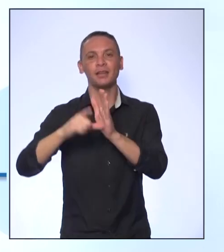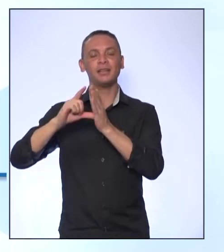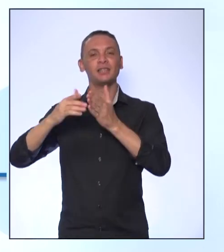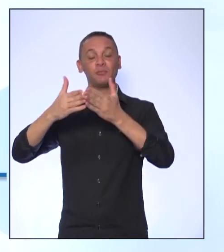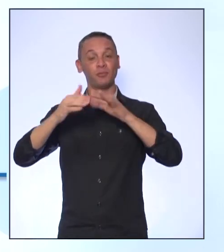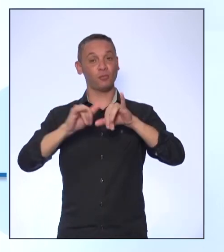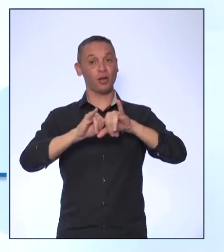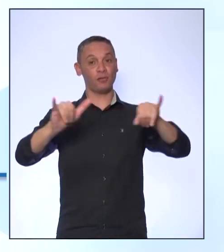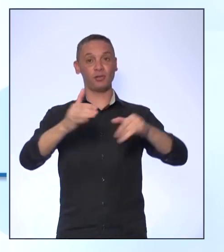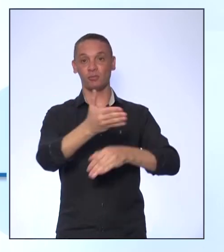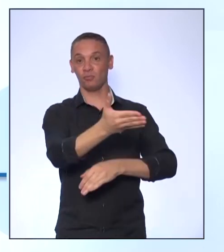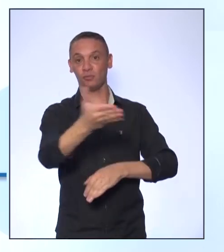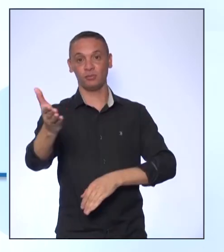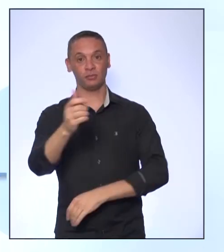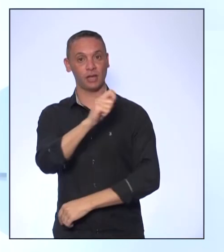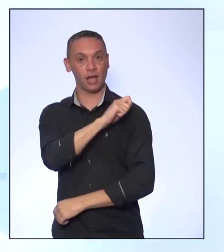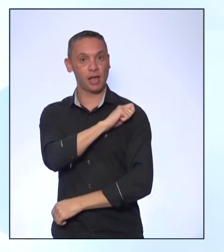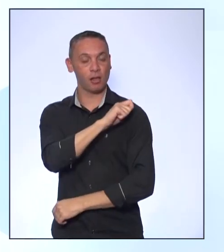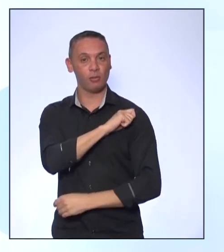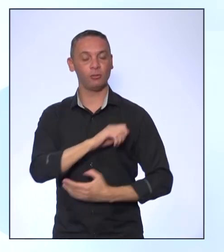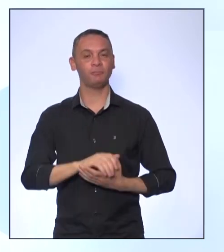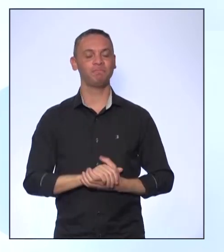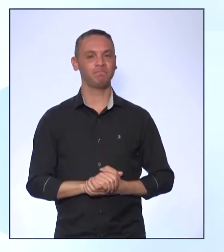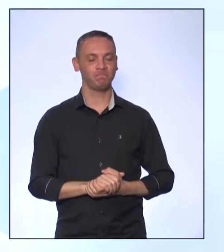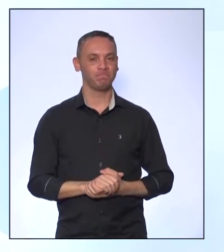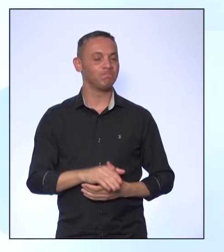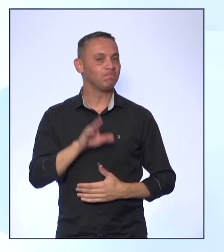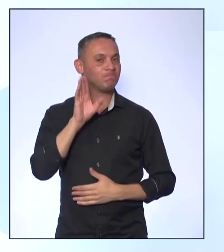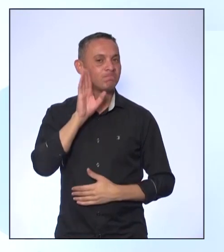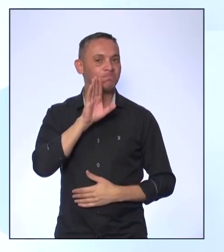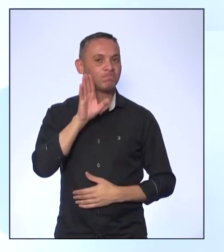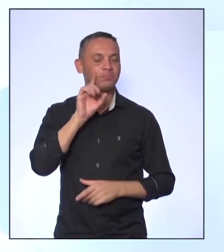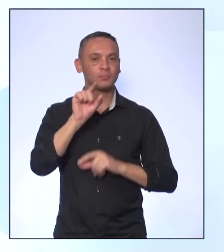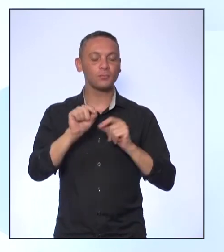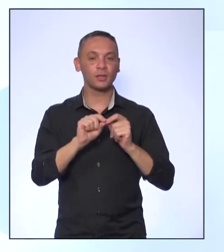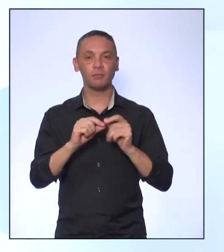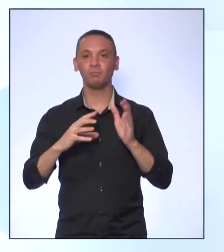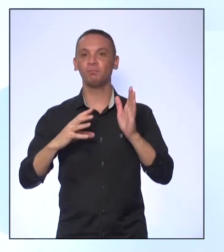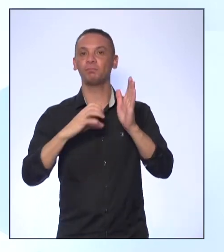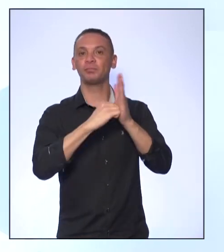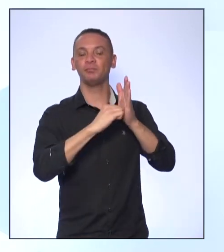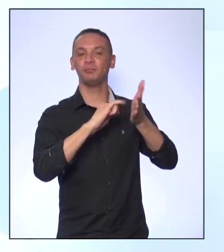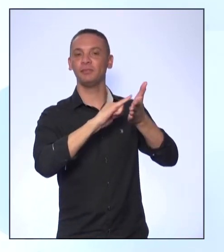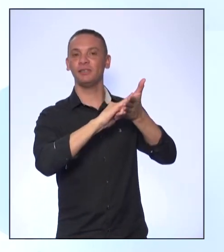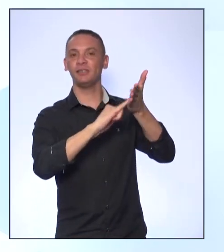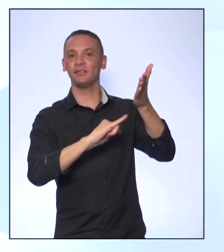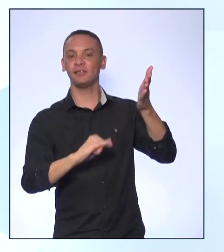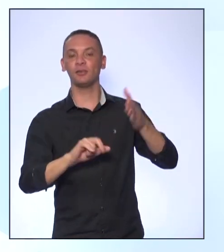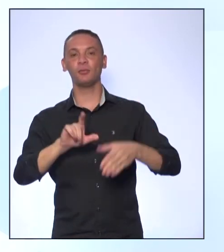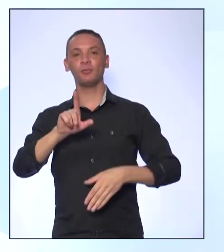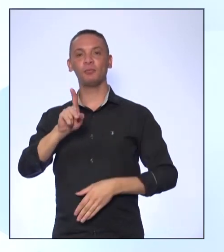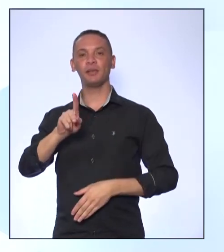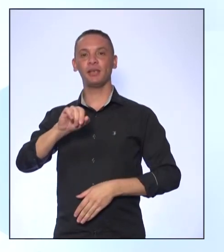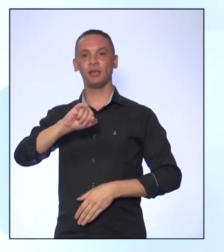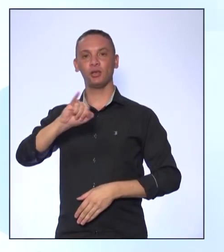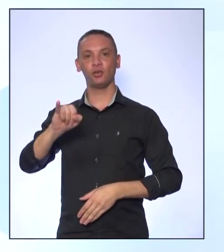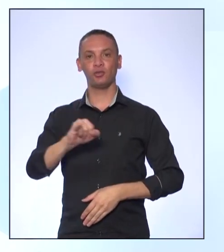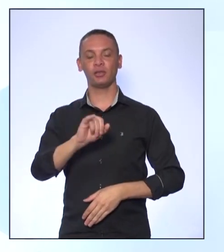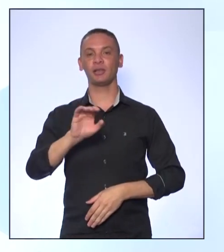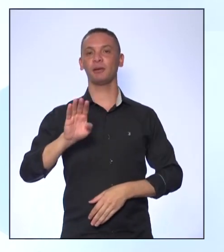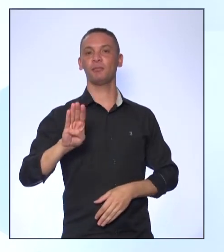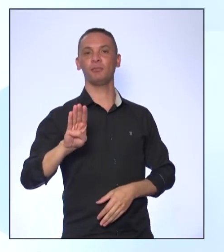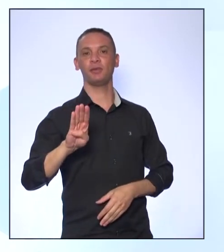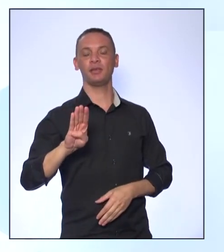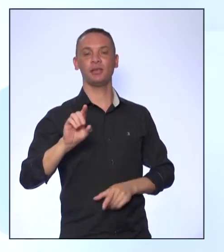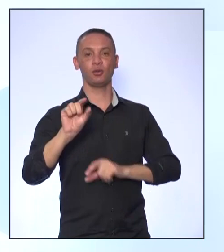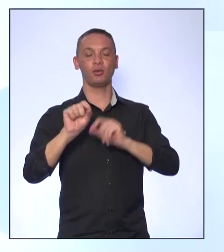deixar um recado para os alunos. Olha que bacana, nós estamos aí com as inscrições abertas do PJB. É